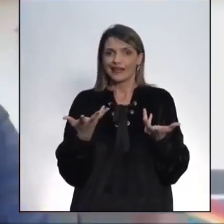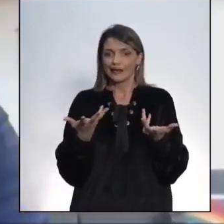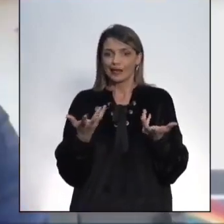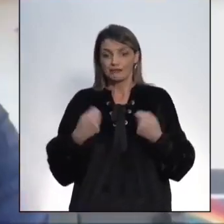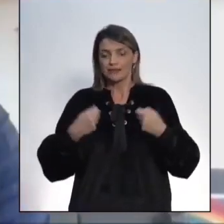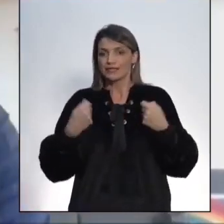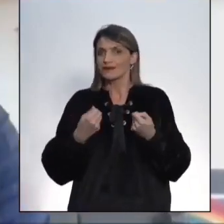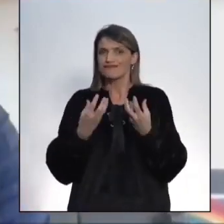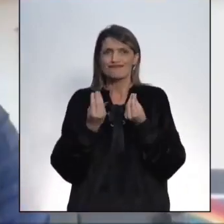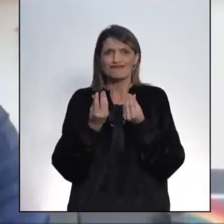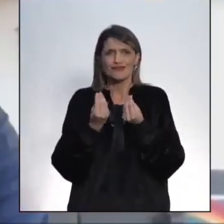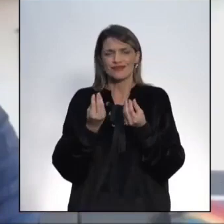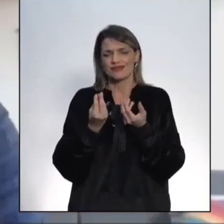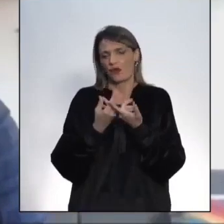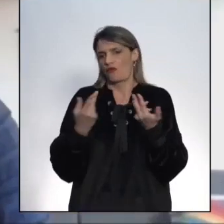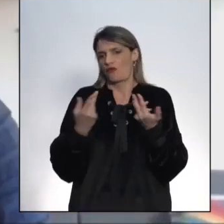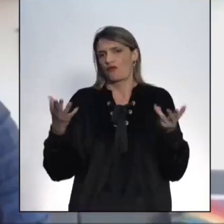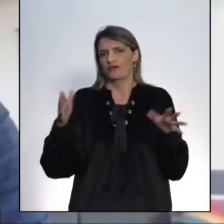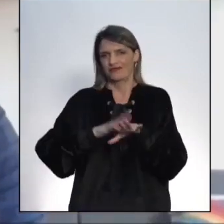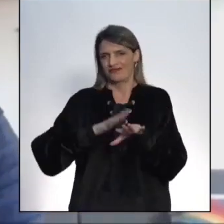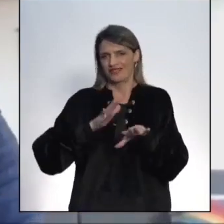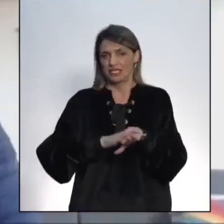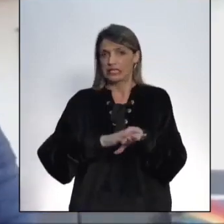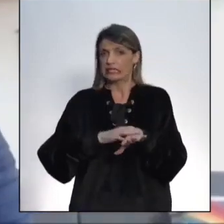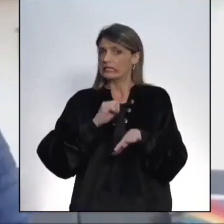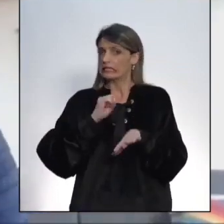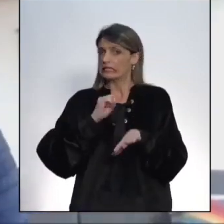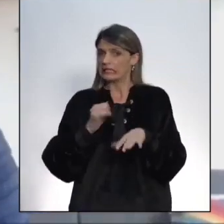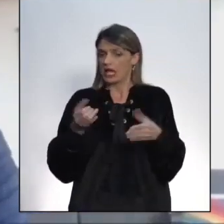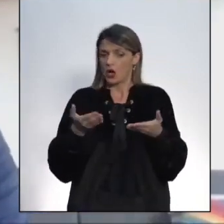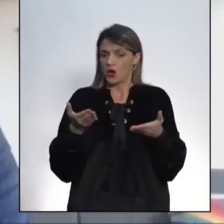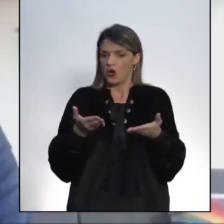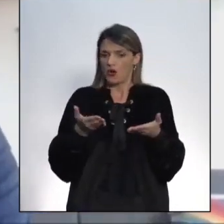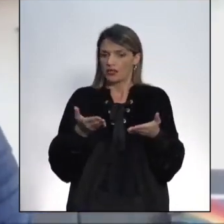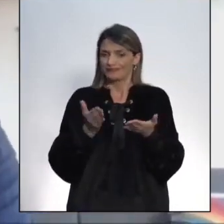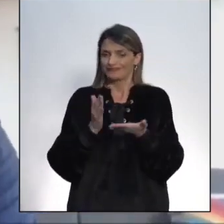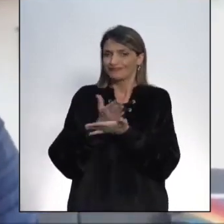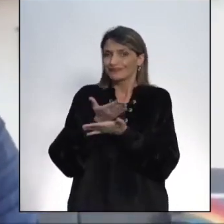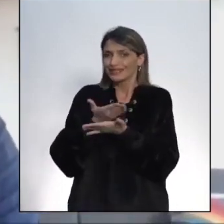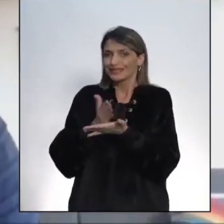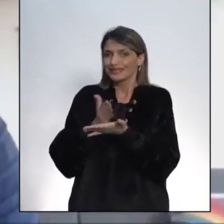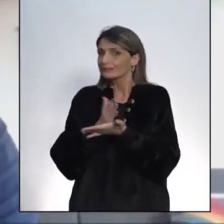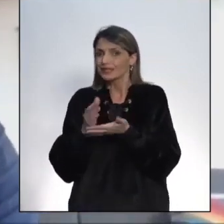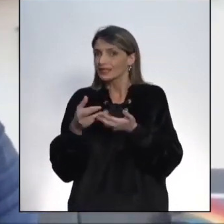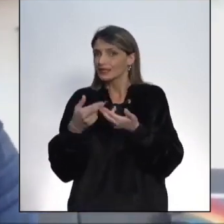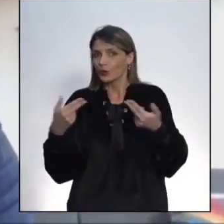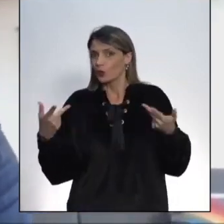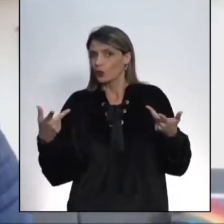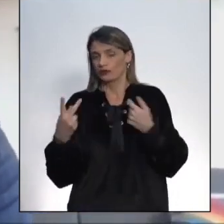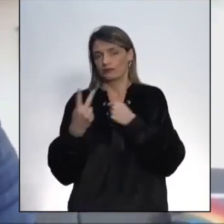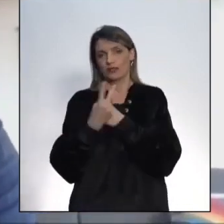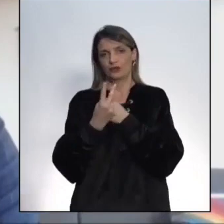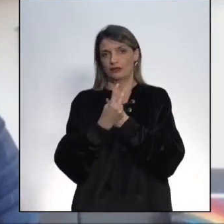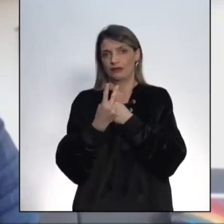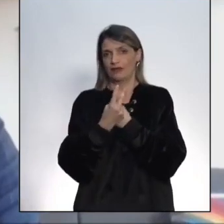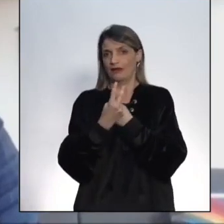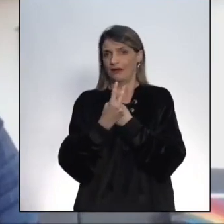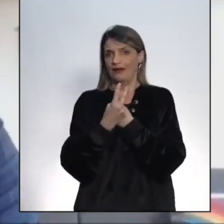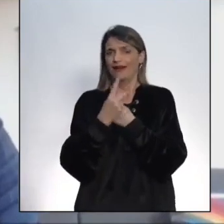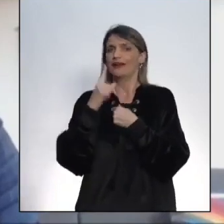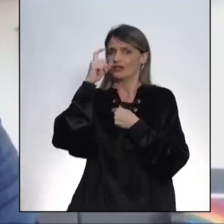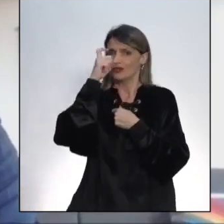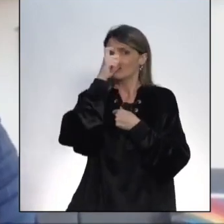demandado, são muitas demandas para gerir, e se nesse momento a gente não consegue cuidar da gente, a gente está numa rota muito, muito ruim e